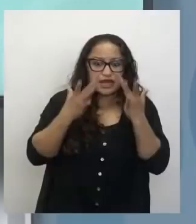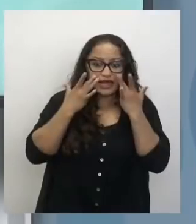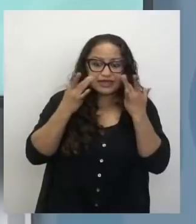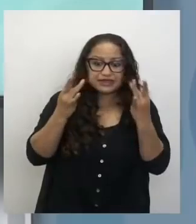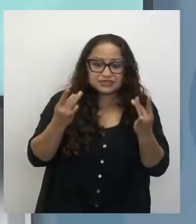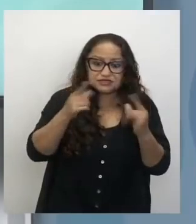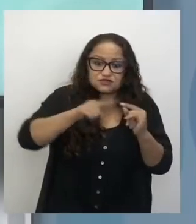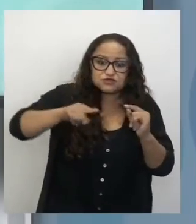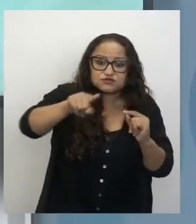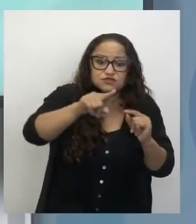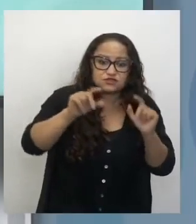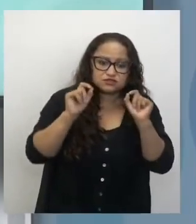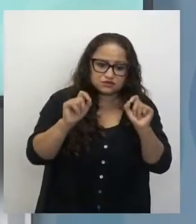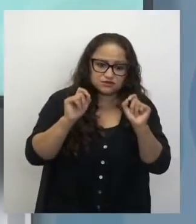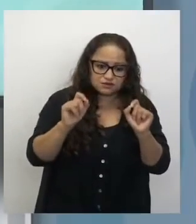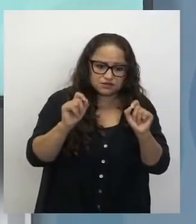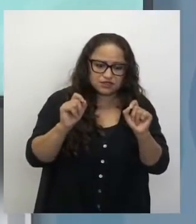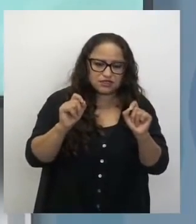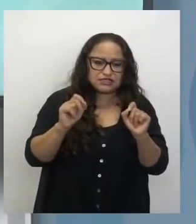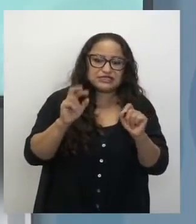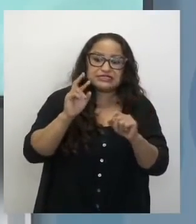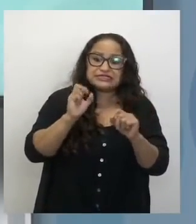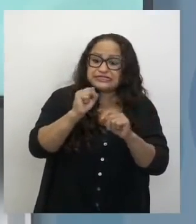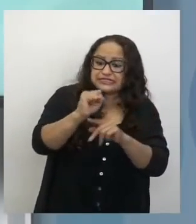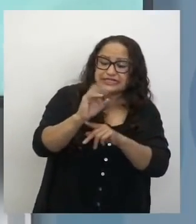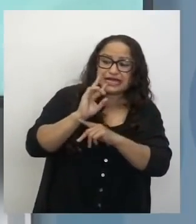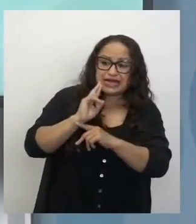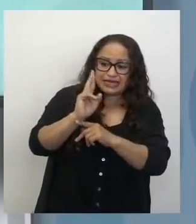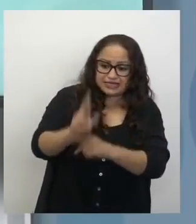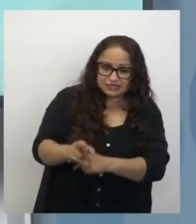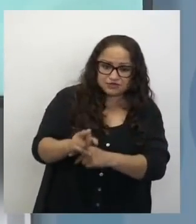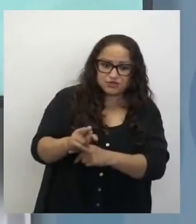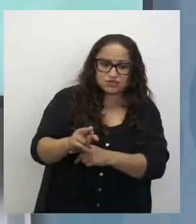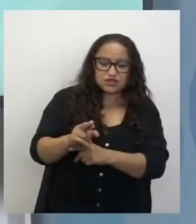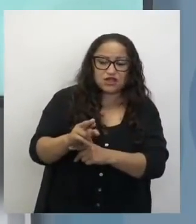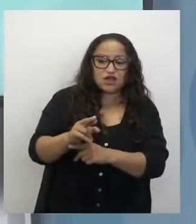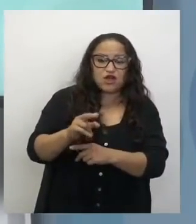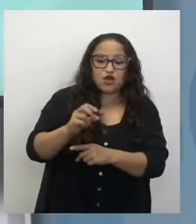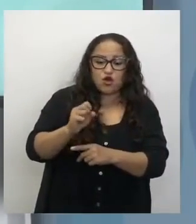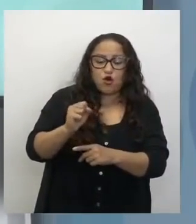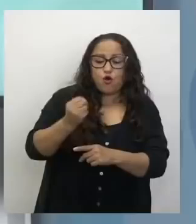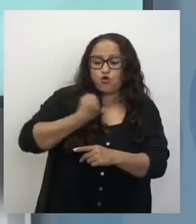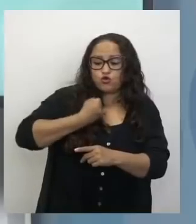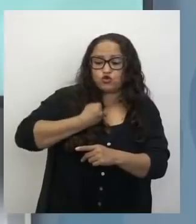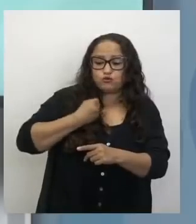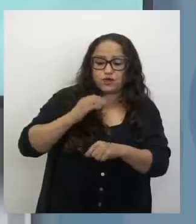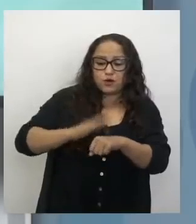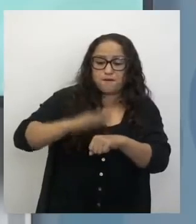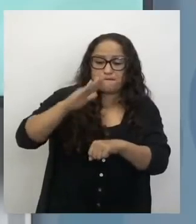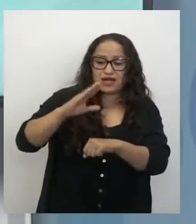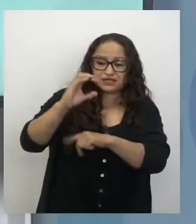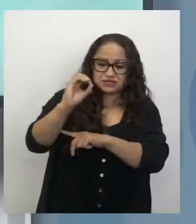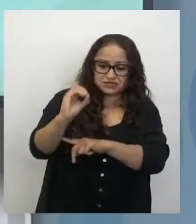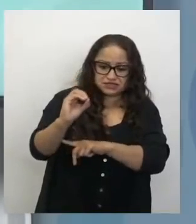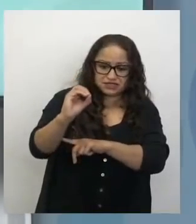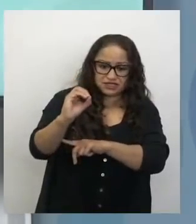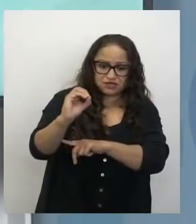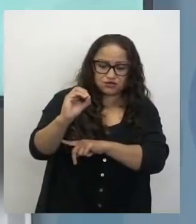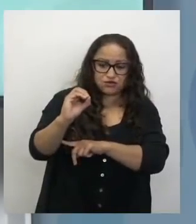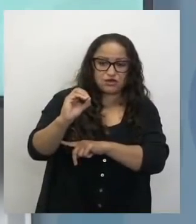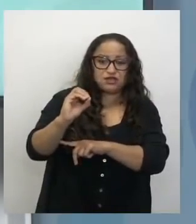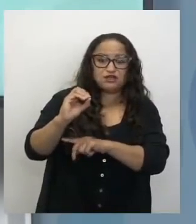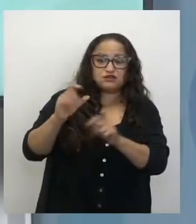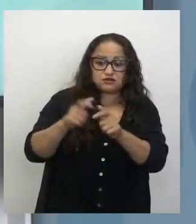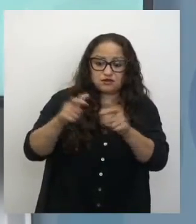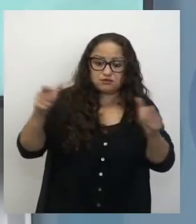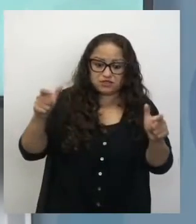atenção o seguinte, se o resultado disso for um número maior que zero, quer dizer que você está aumentando. Se o resultado disso for um número